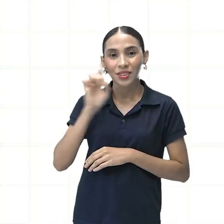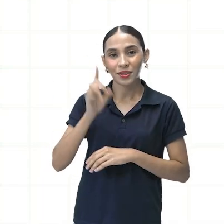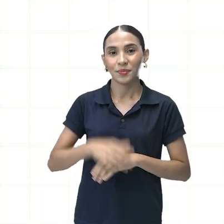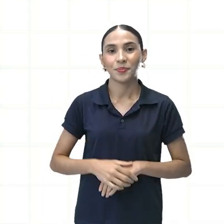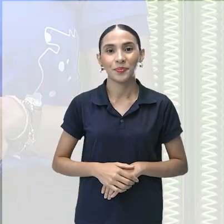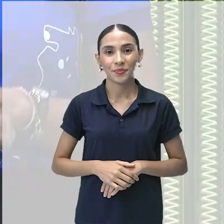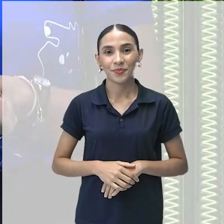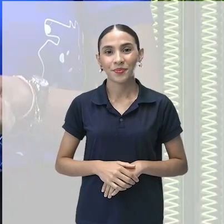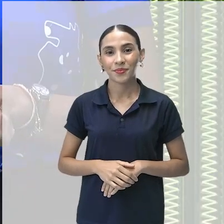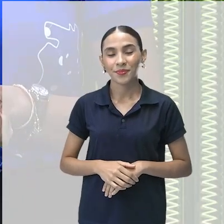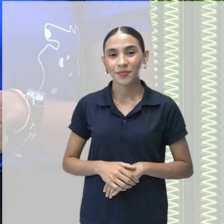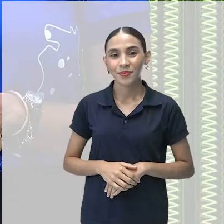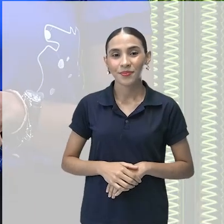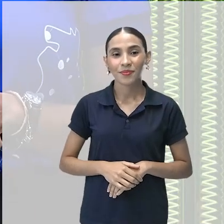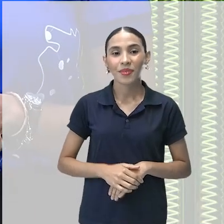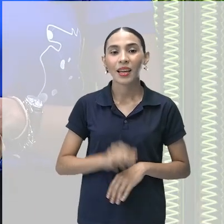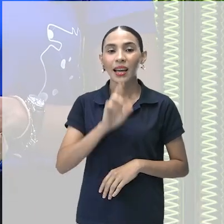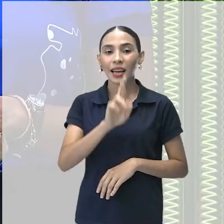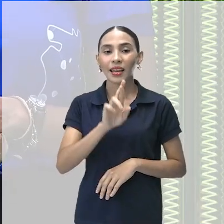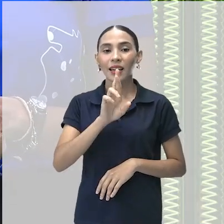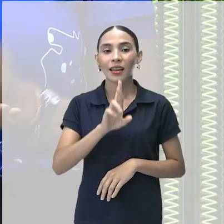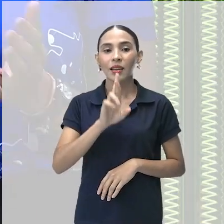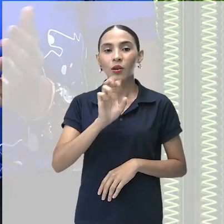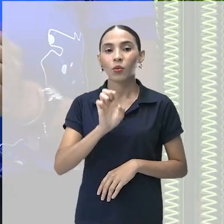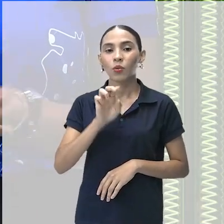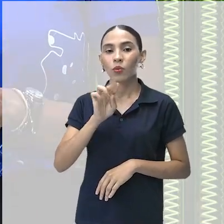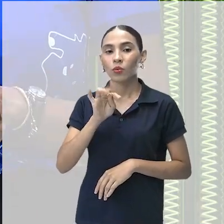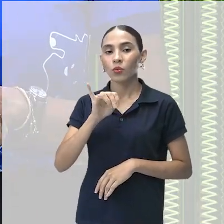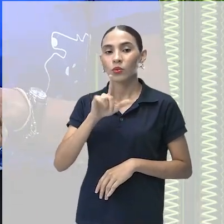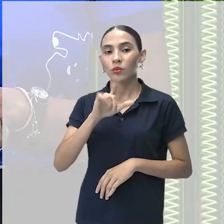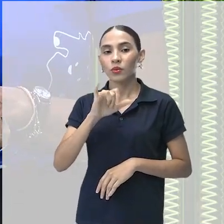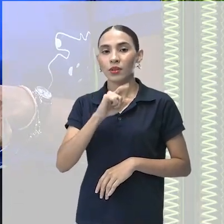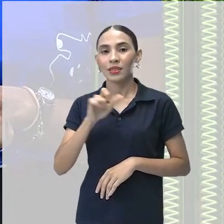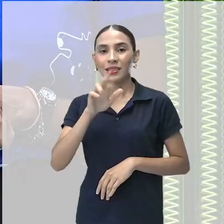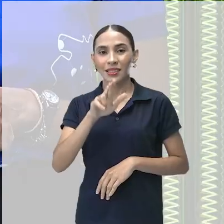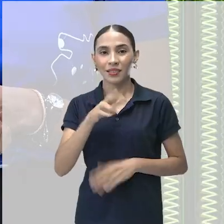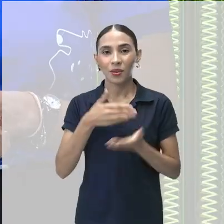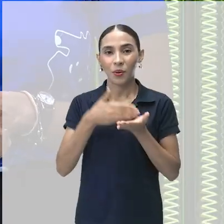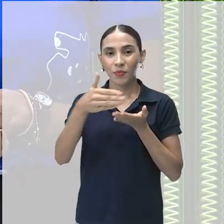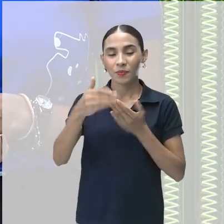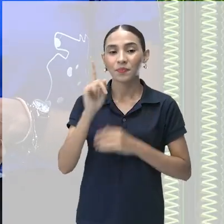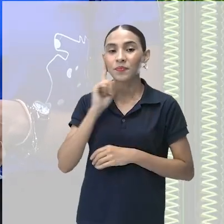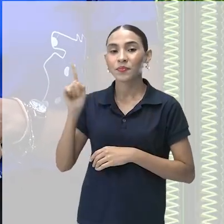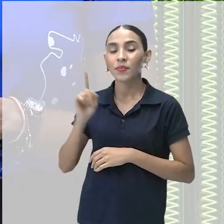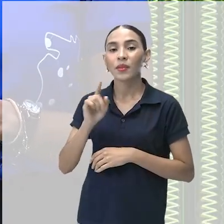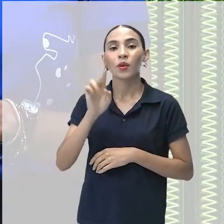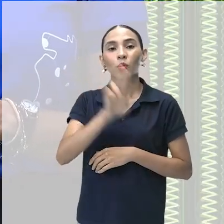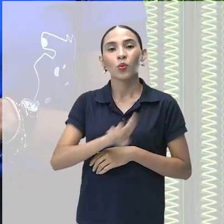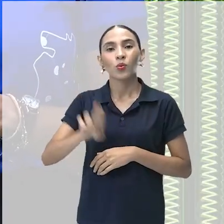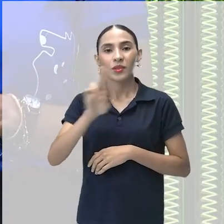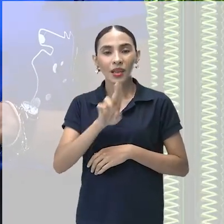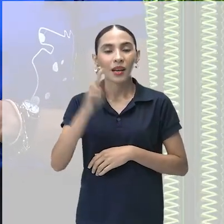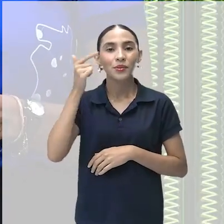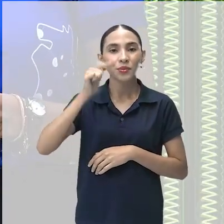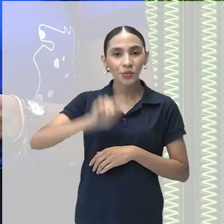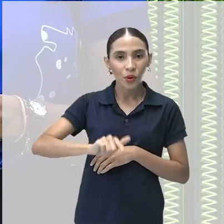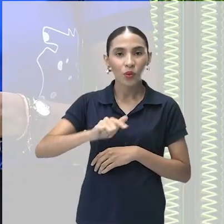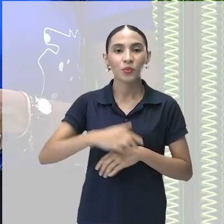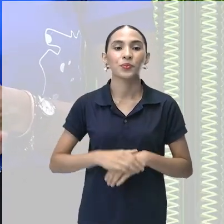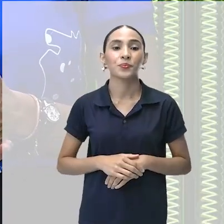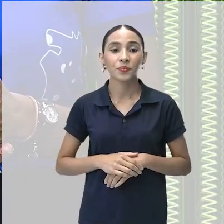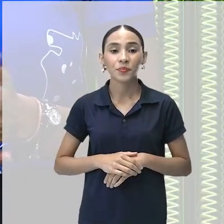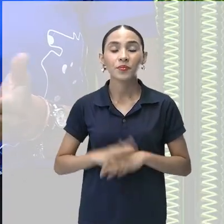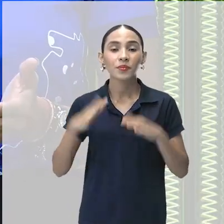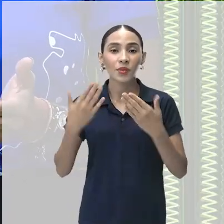dia. O R de reutilizar é o que nós vamos começar. Esse R representa